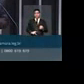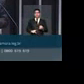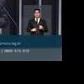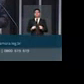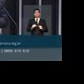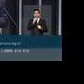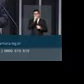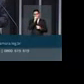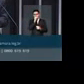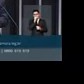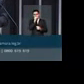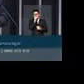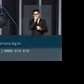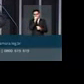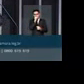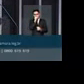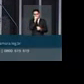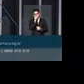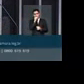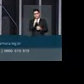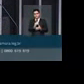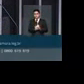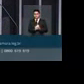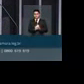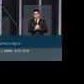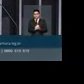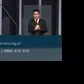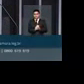que isto não só